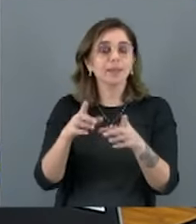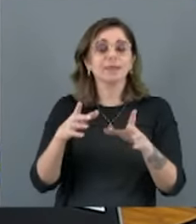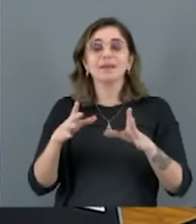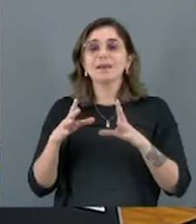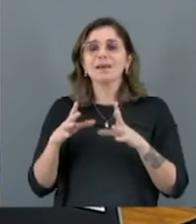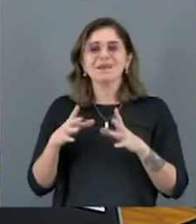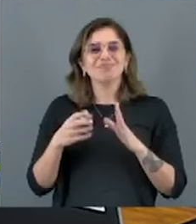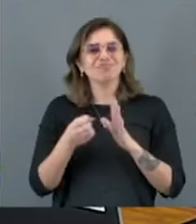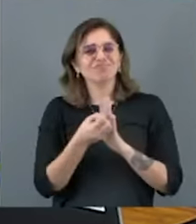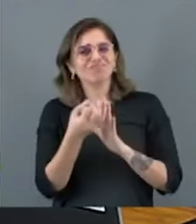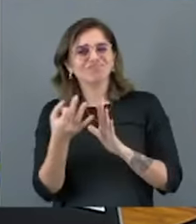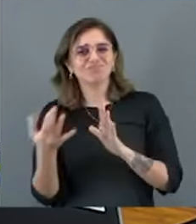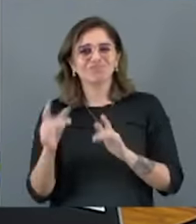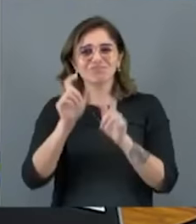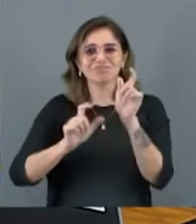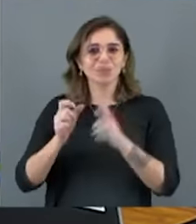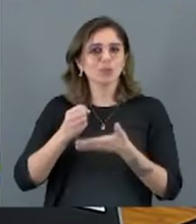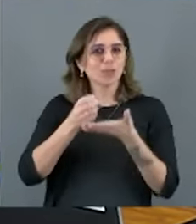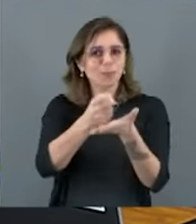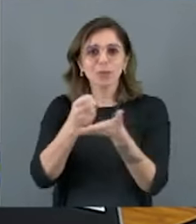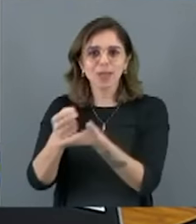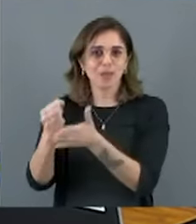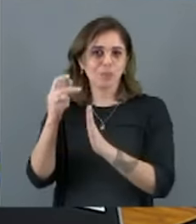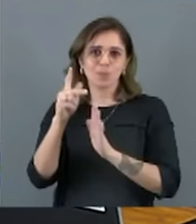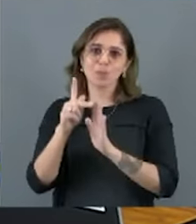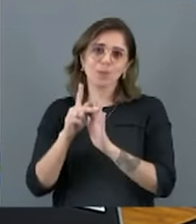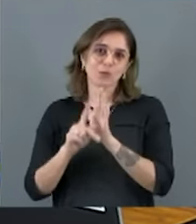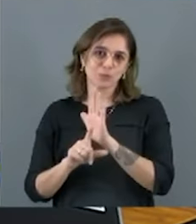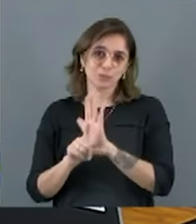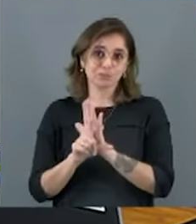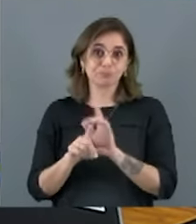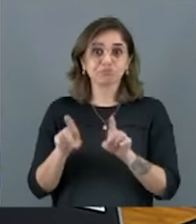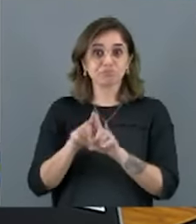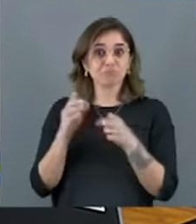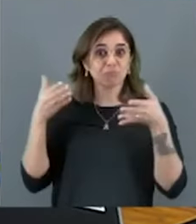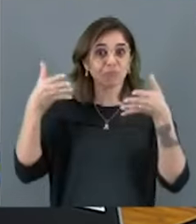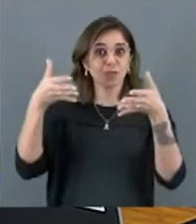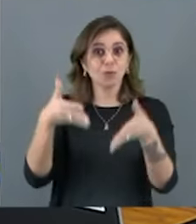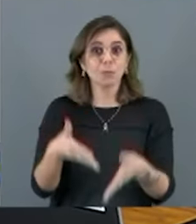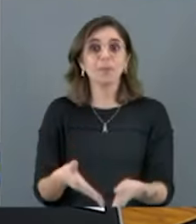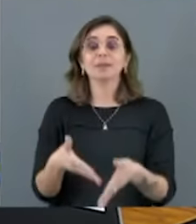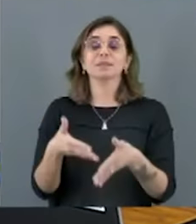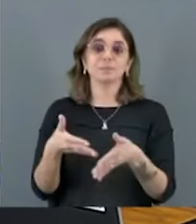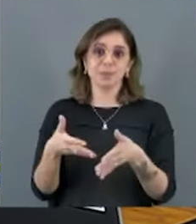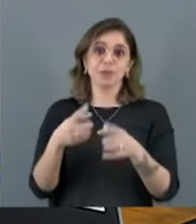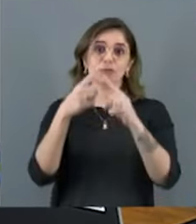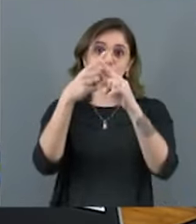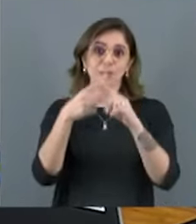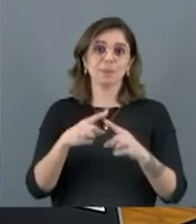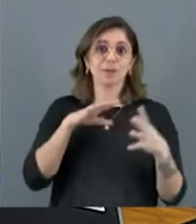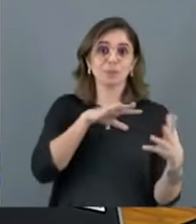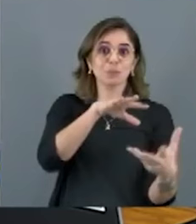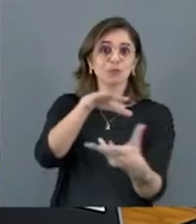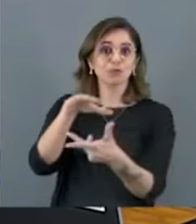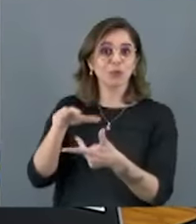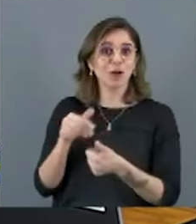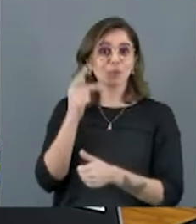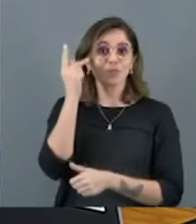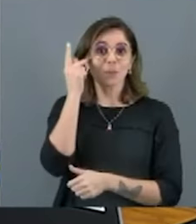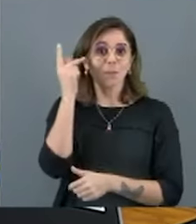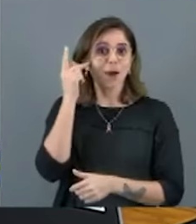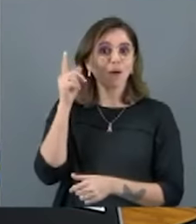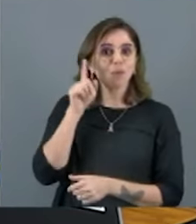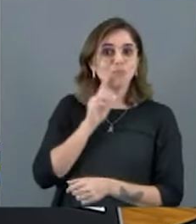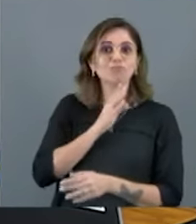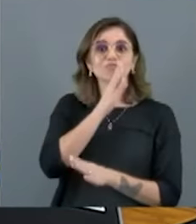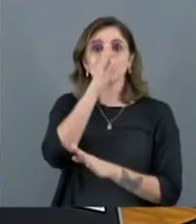Central. Mesmo nesse domingo, senador, eu estive no Campeonato Mundial de Rainbow Six no ginásio do Ibirapuera, lotado, com muito orgulho,